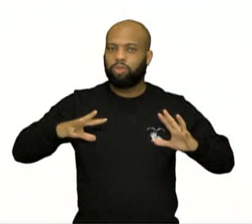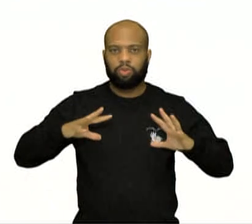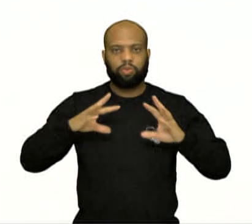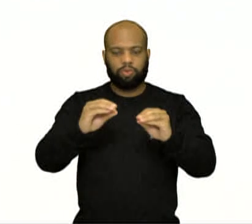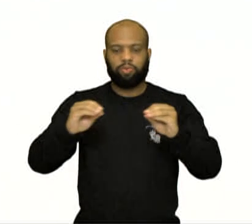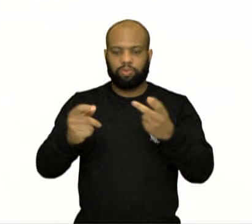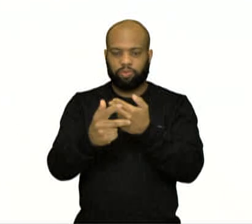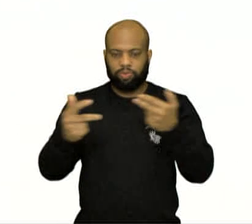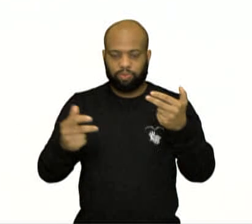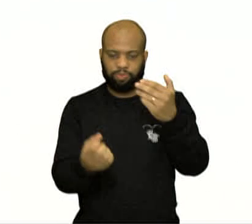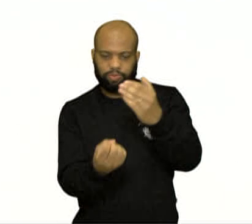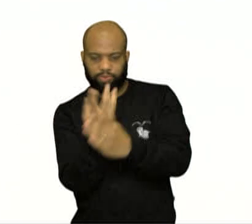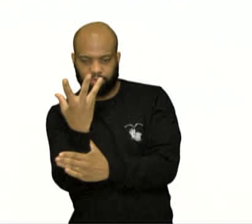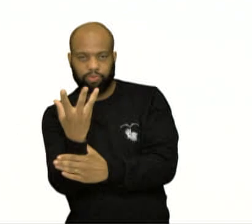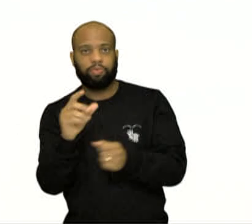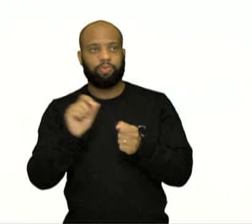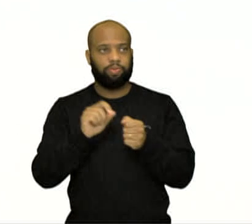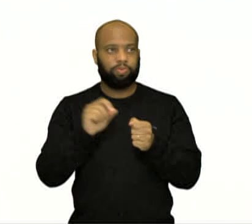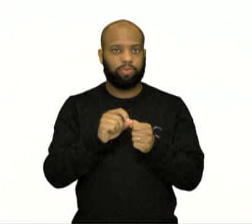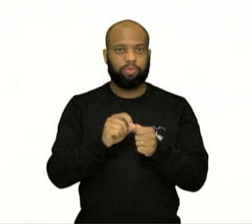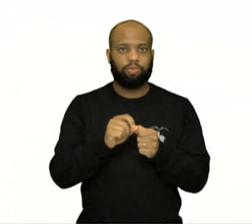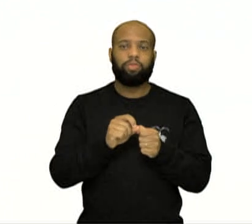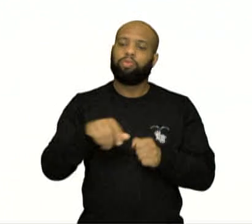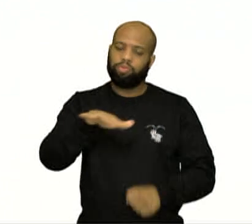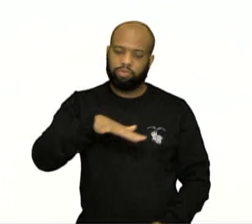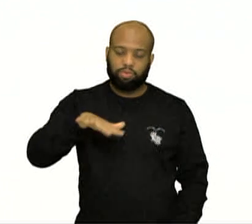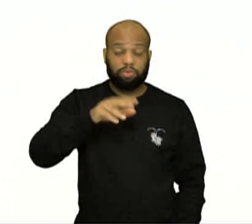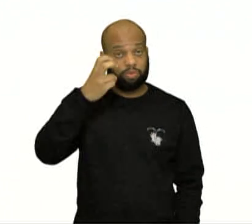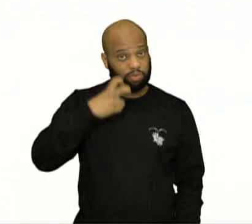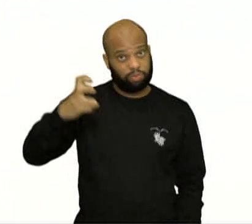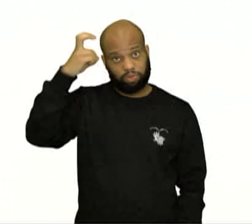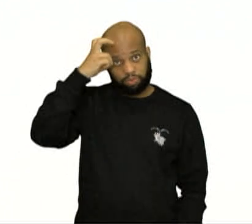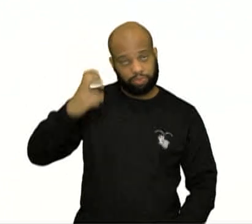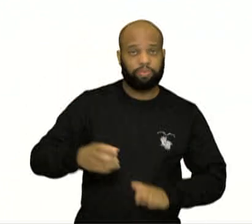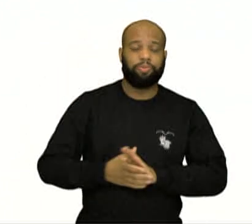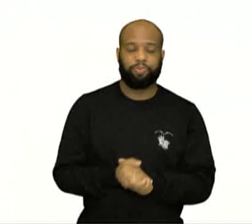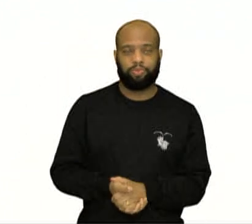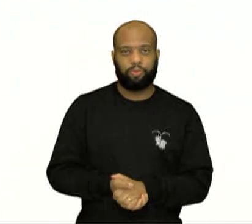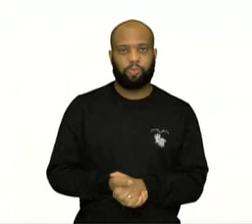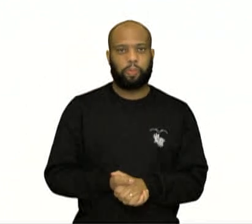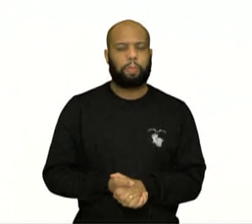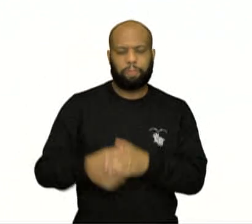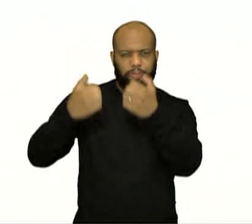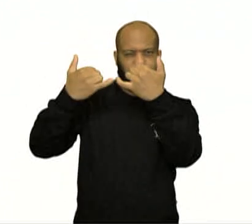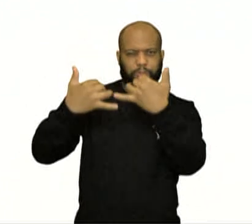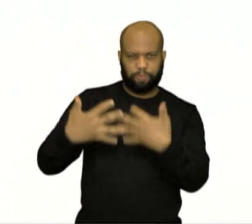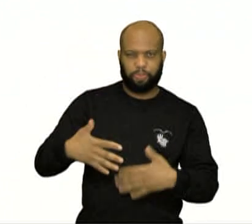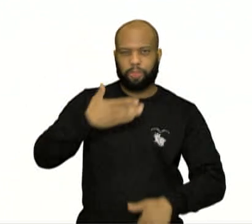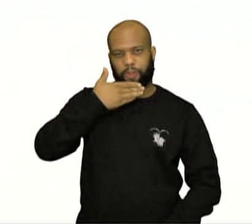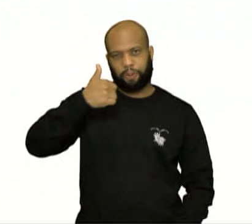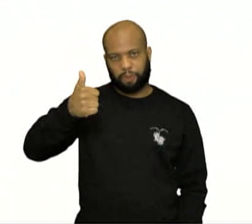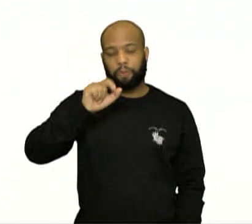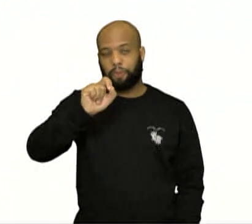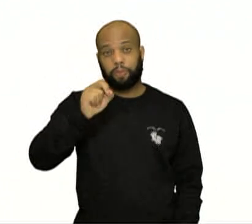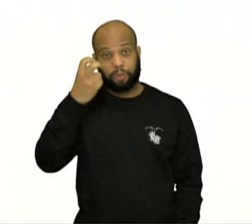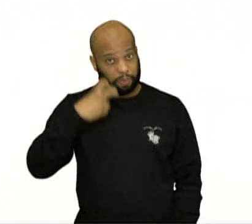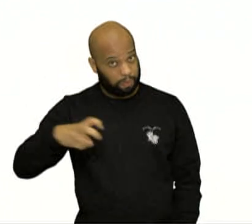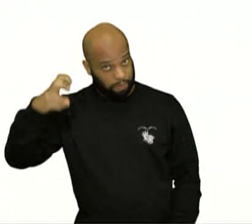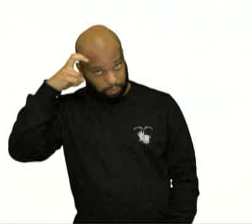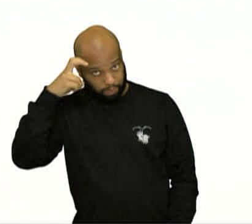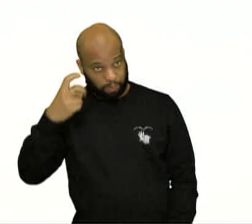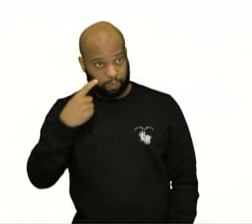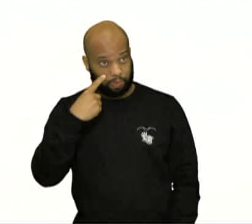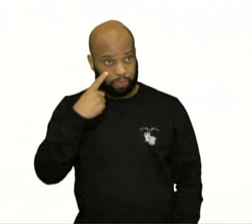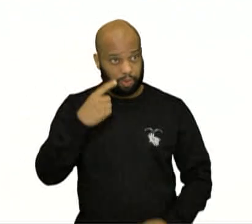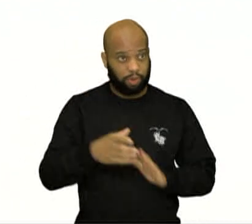aquilo que é criado ou produzido no âmbito da cultura. Ô, professor, explica para nós melhor o que é cultura. Aqui